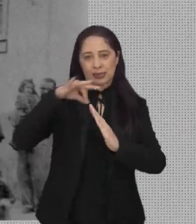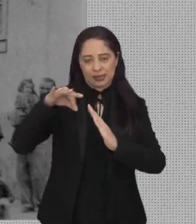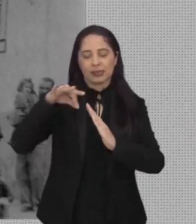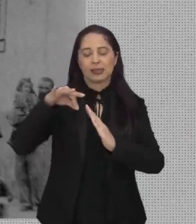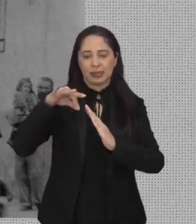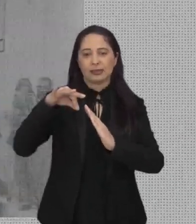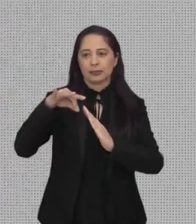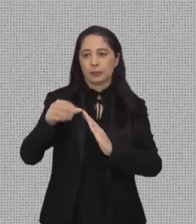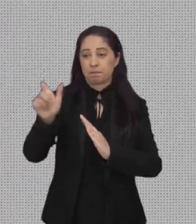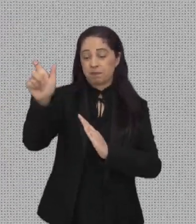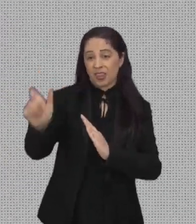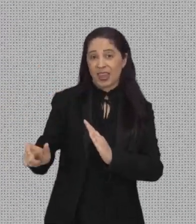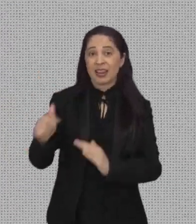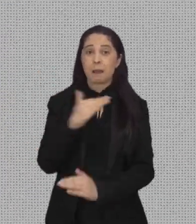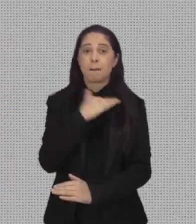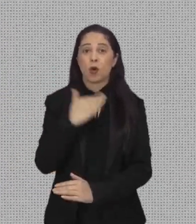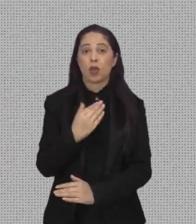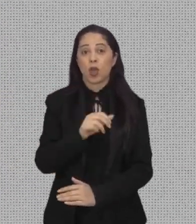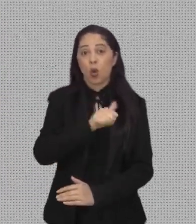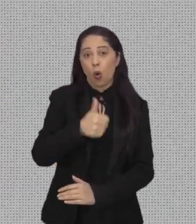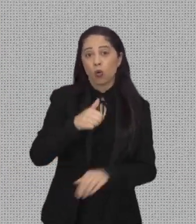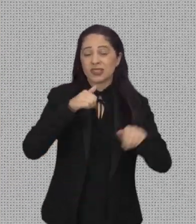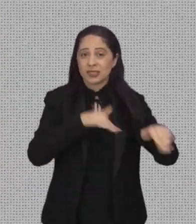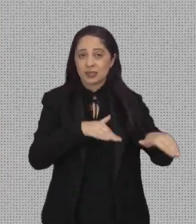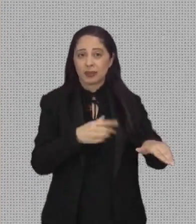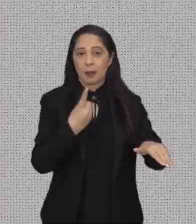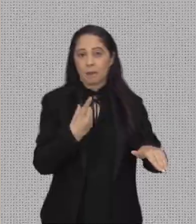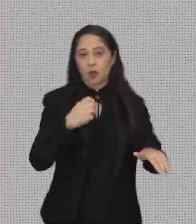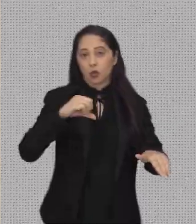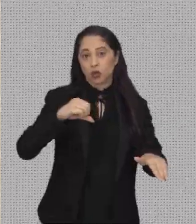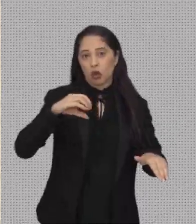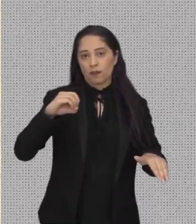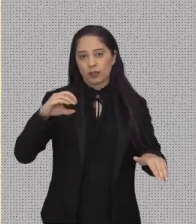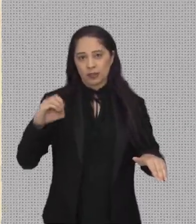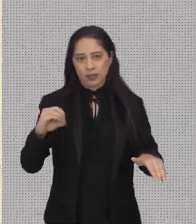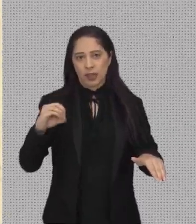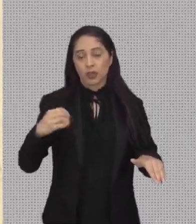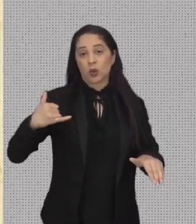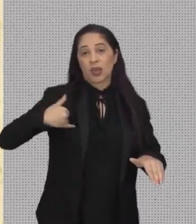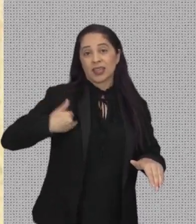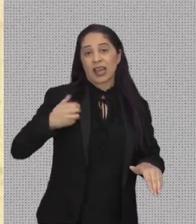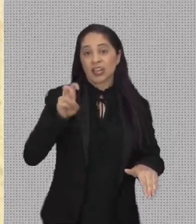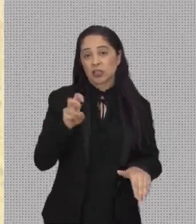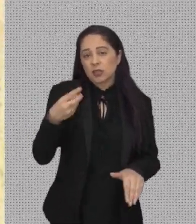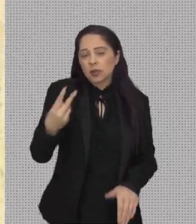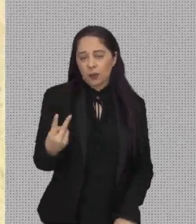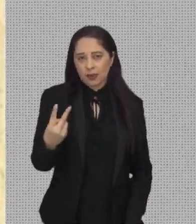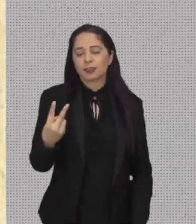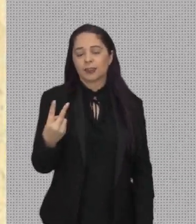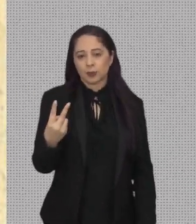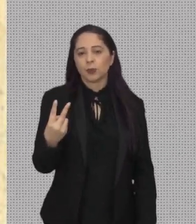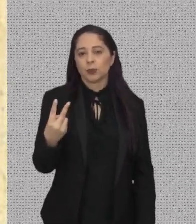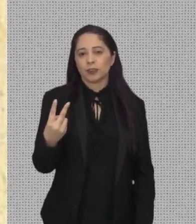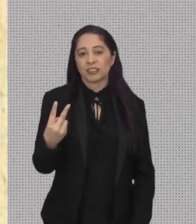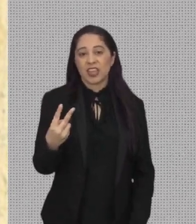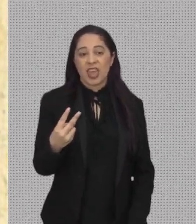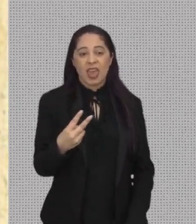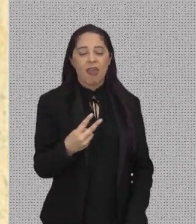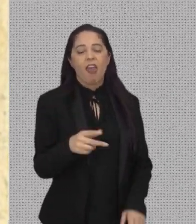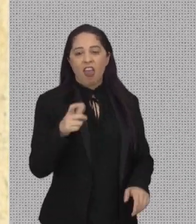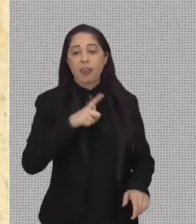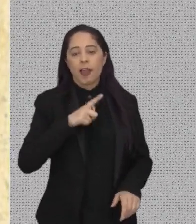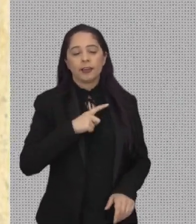de Misericórdia. Francisco Paes morreu em 11 de setembro de 1900, aos 52 anos de idade, e